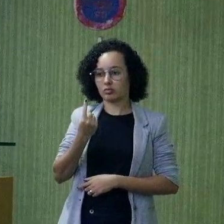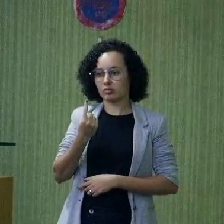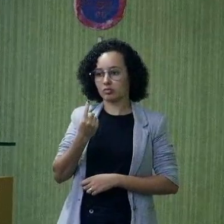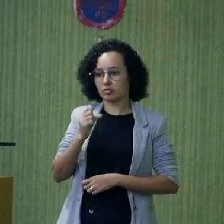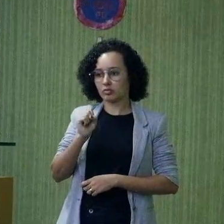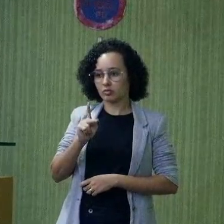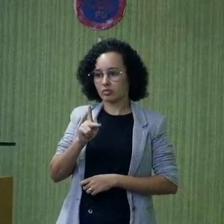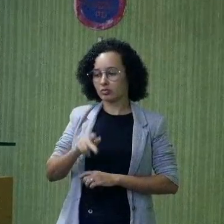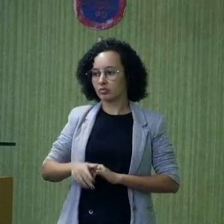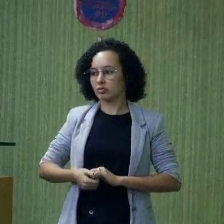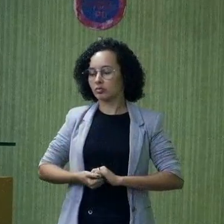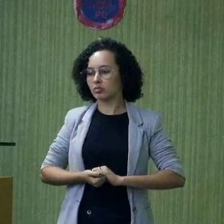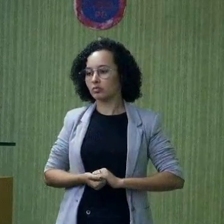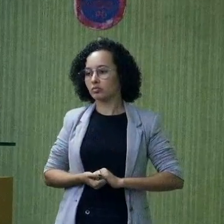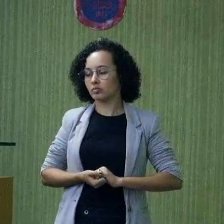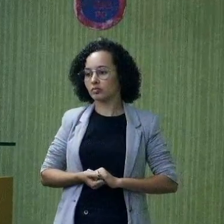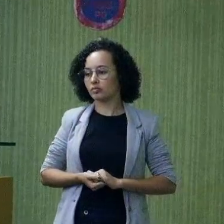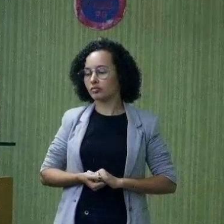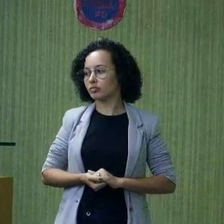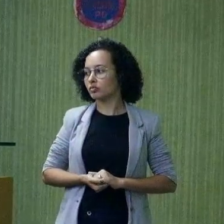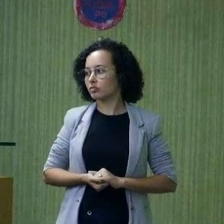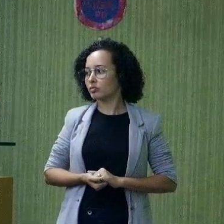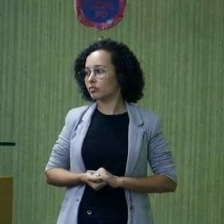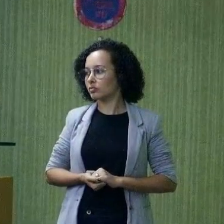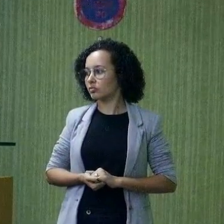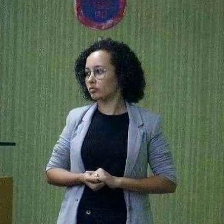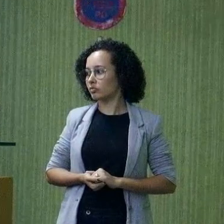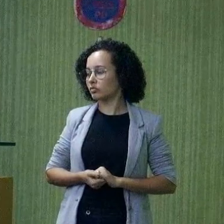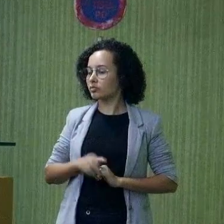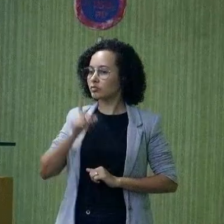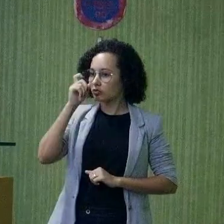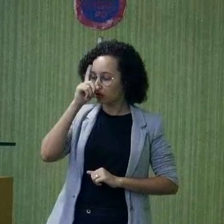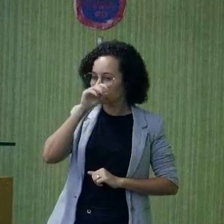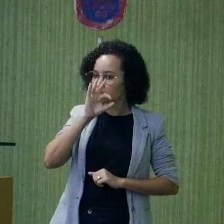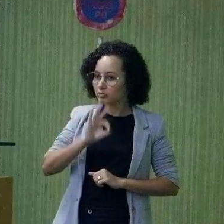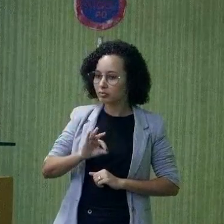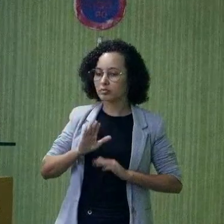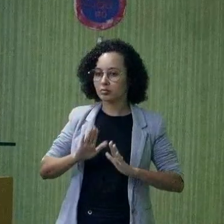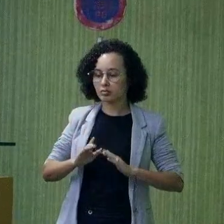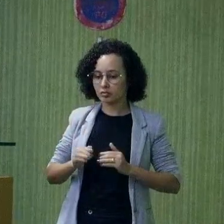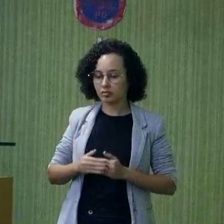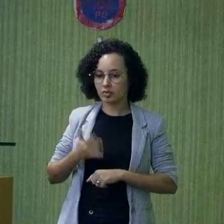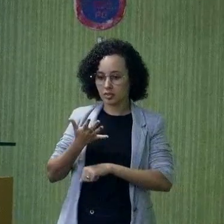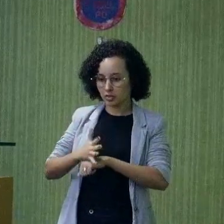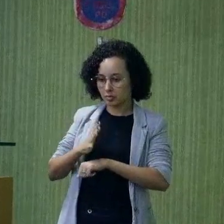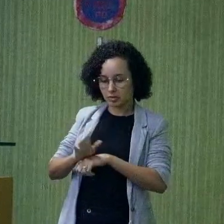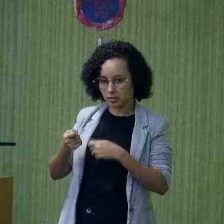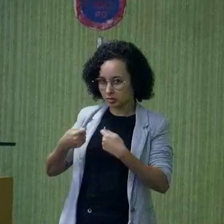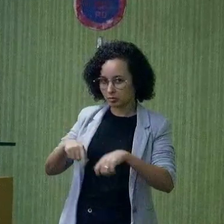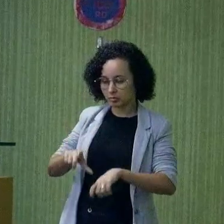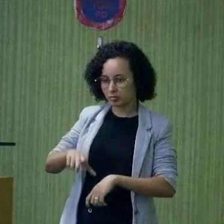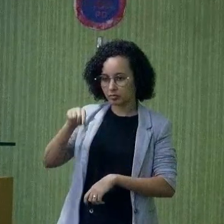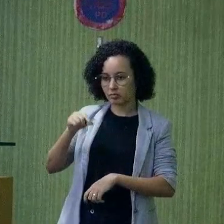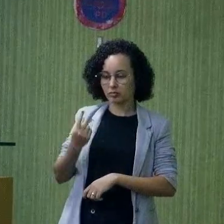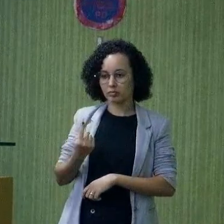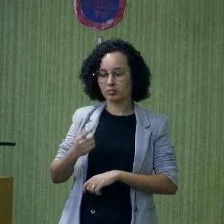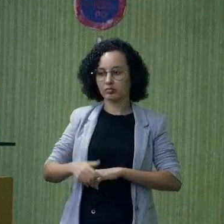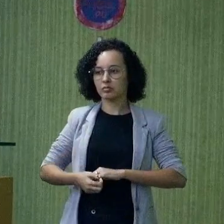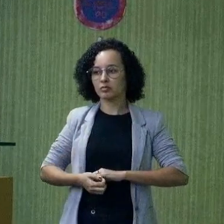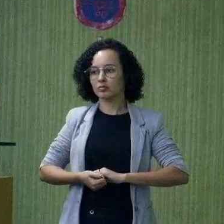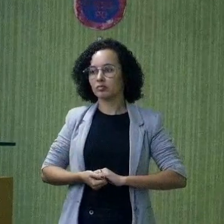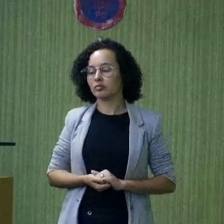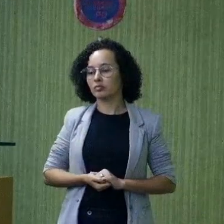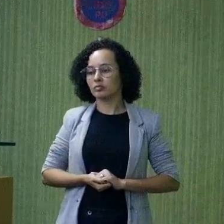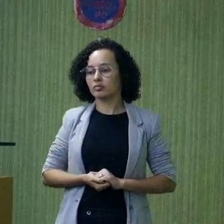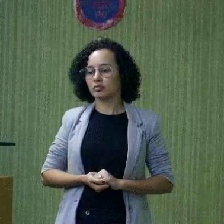do ano vamos fazer de conta que é isso eu sei que é difícil mesmo e que se Deus quiser na prática a gente não vai precisar escolher só uma